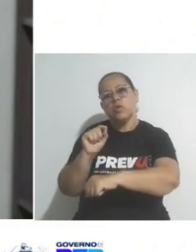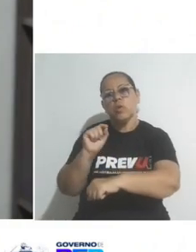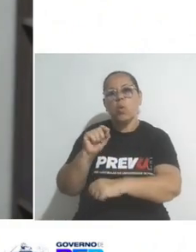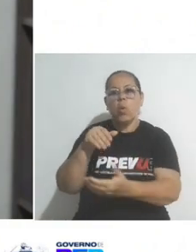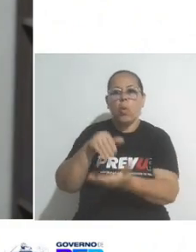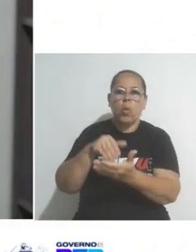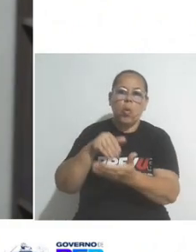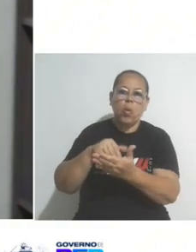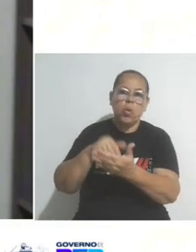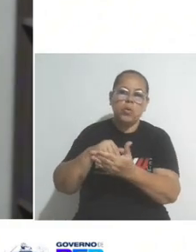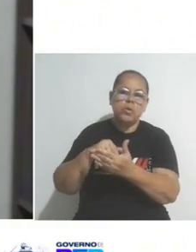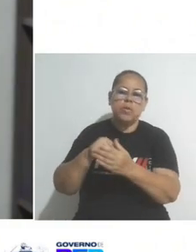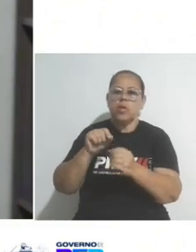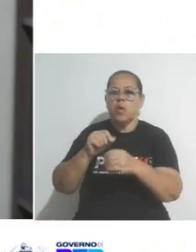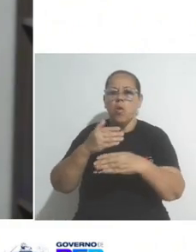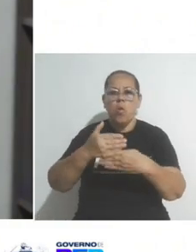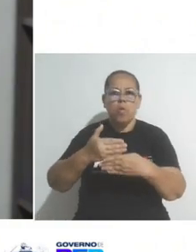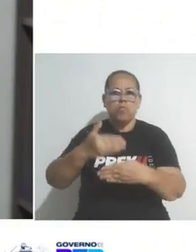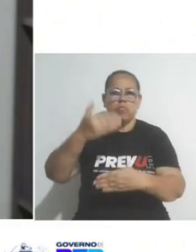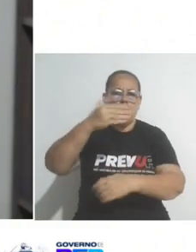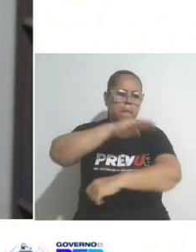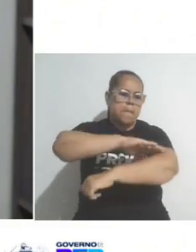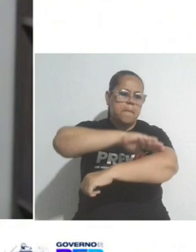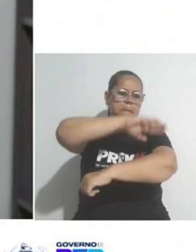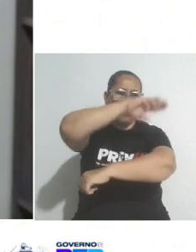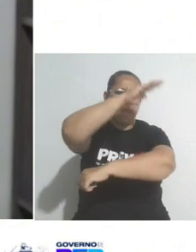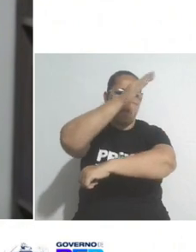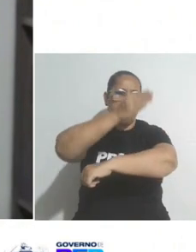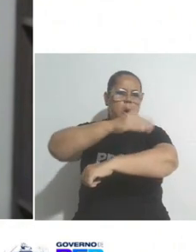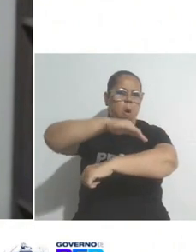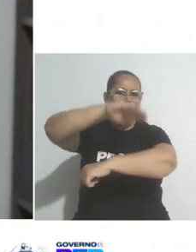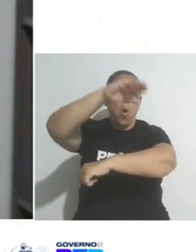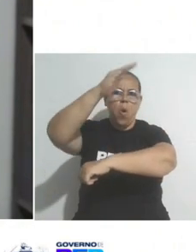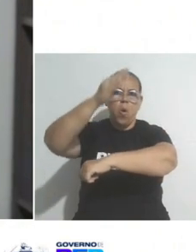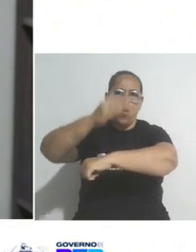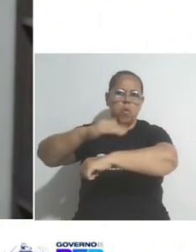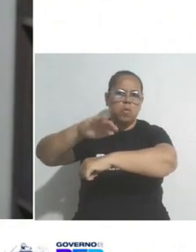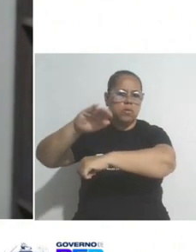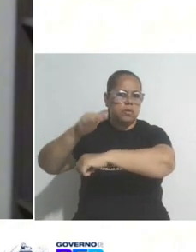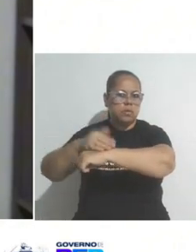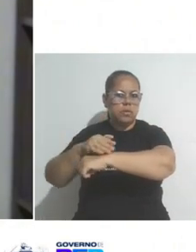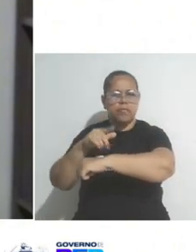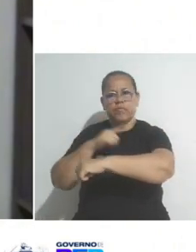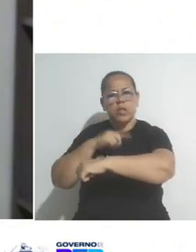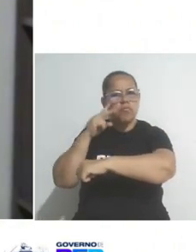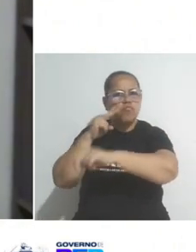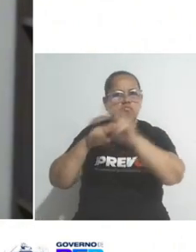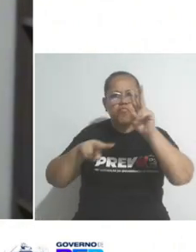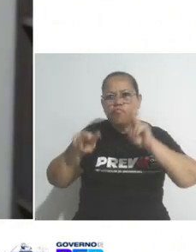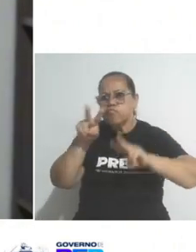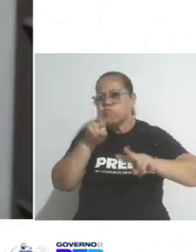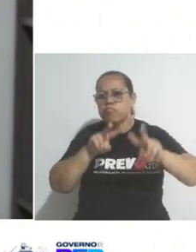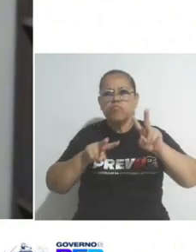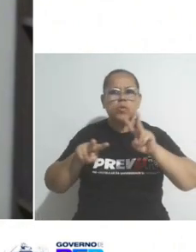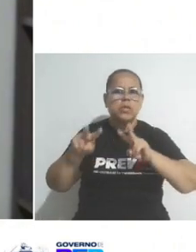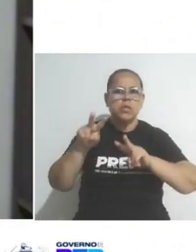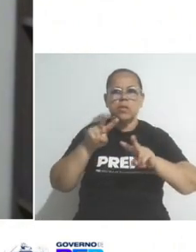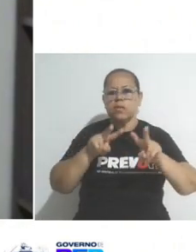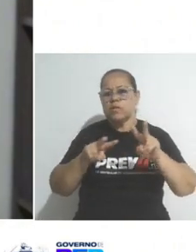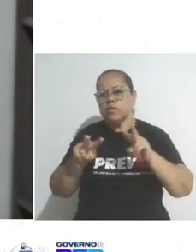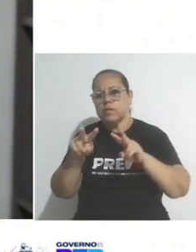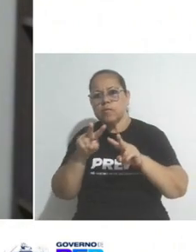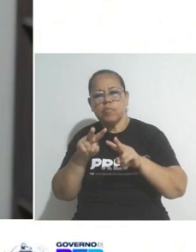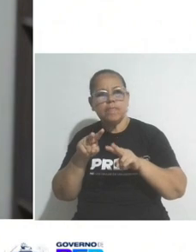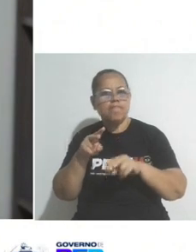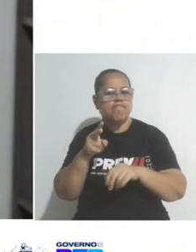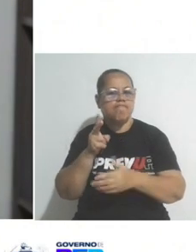são morros que se observam na paisagem ou são estruturas que se observam na paisagem e que